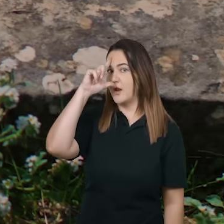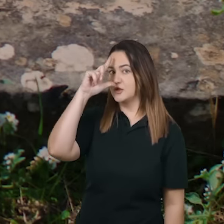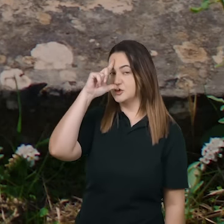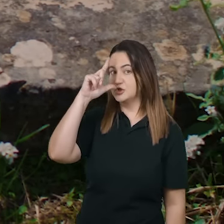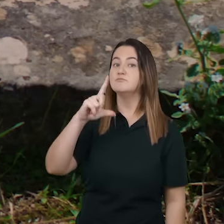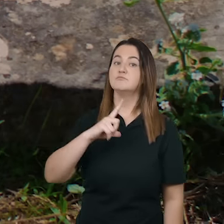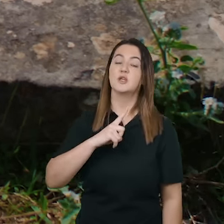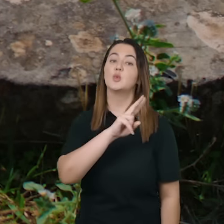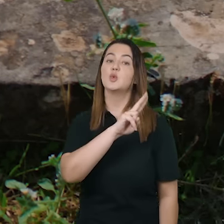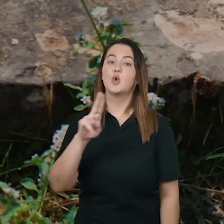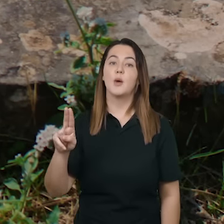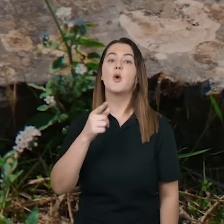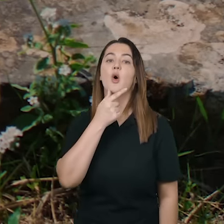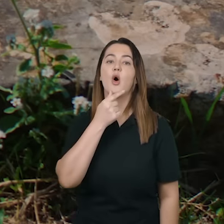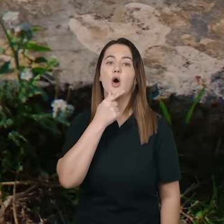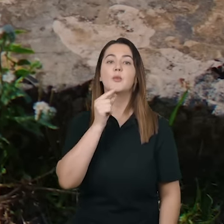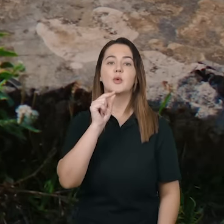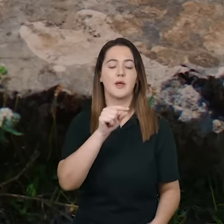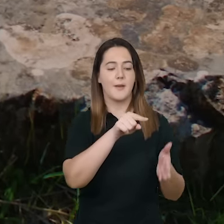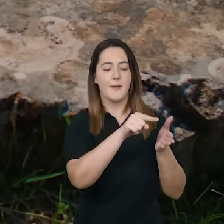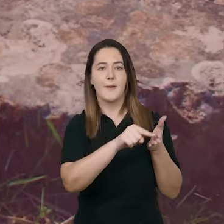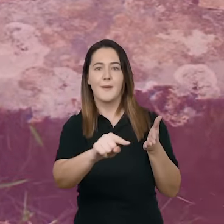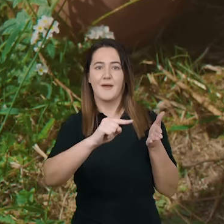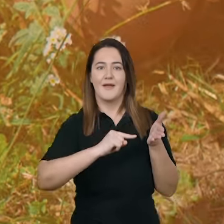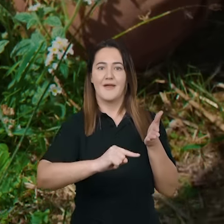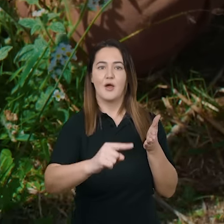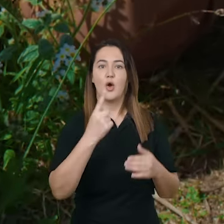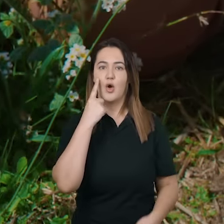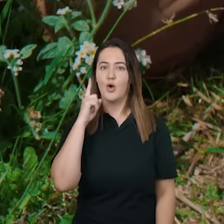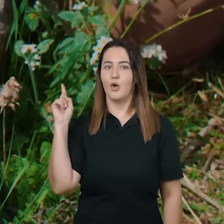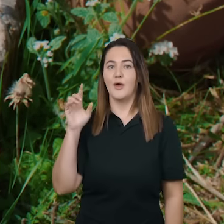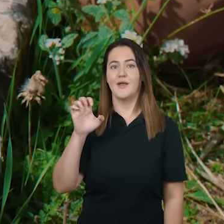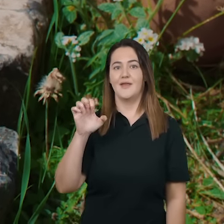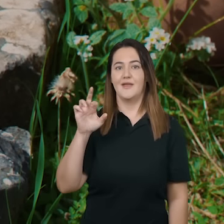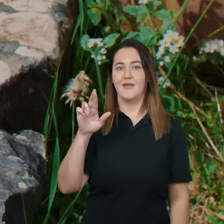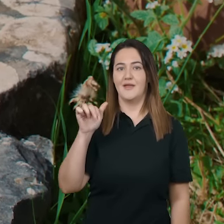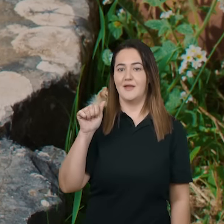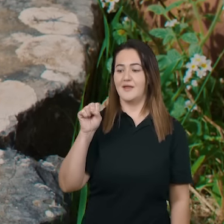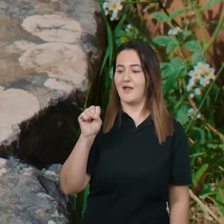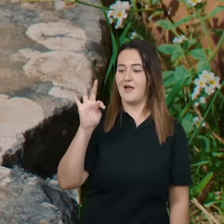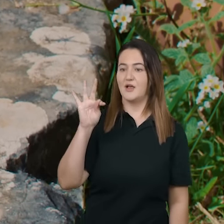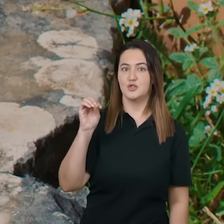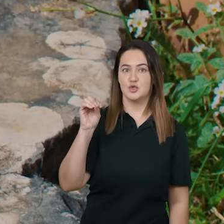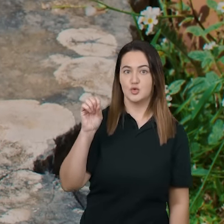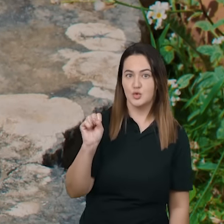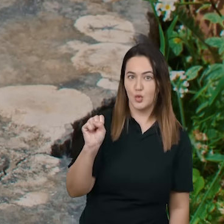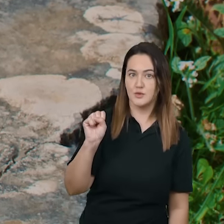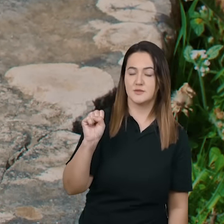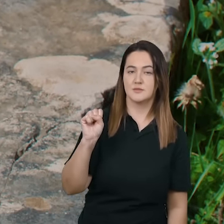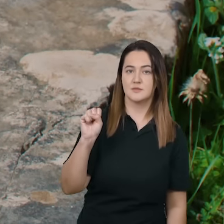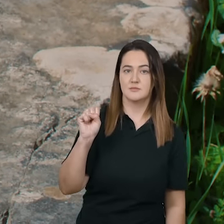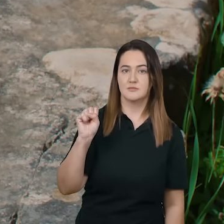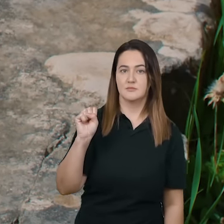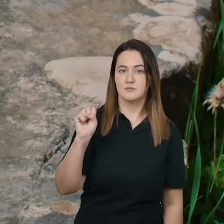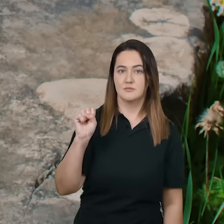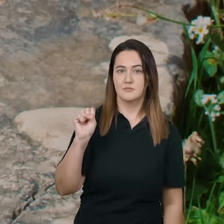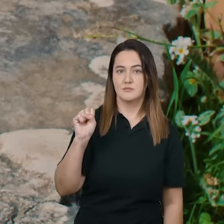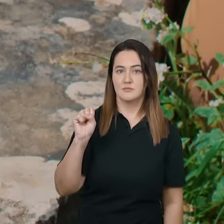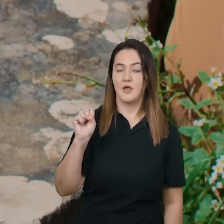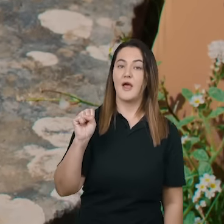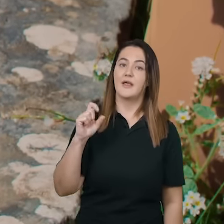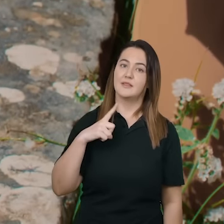nome do sujeito que começa a ser escrito de lá para cá. Erastus, até aqui está o nome dele, Erastus